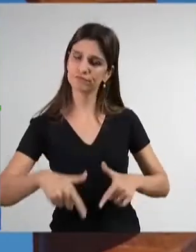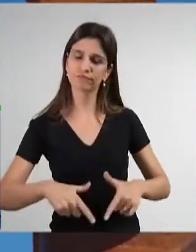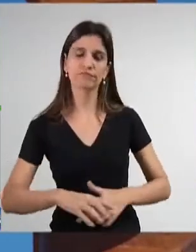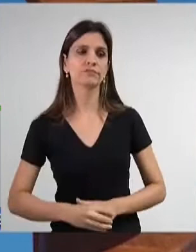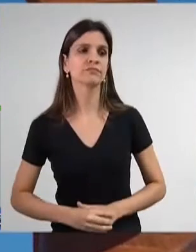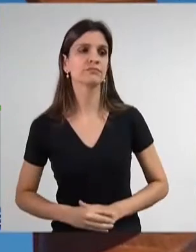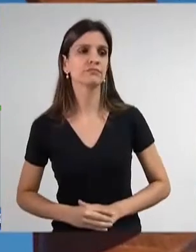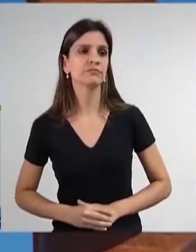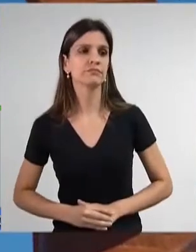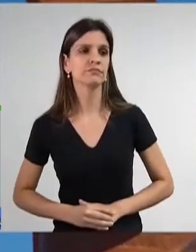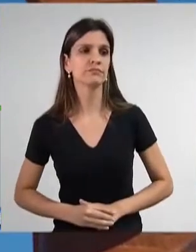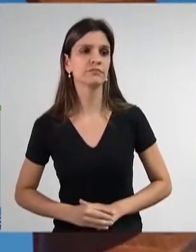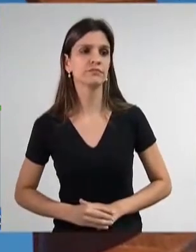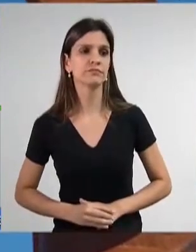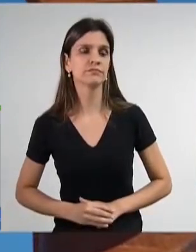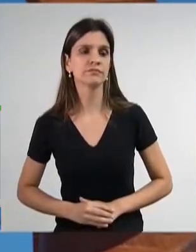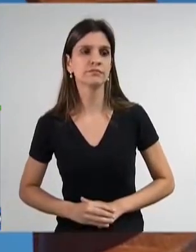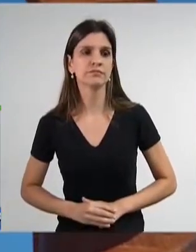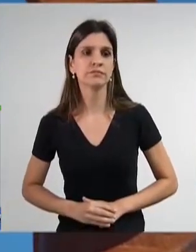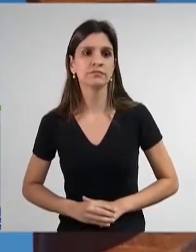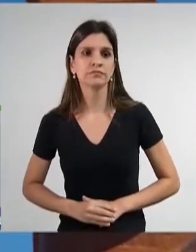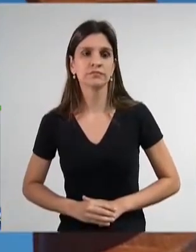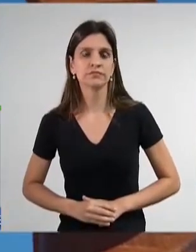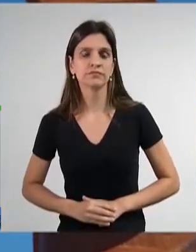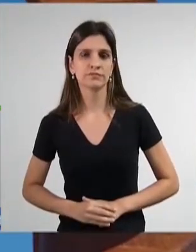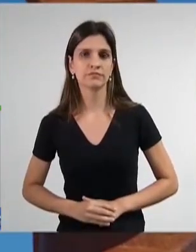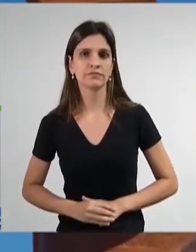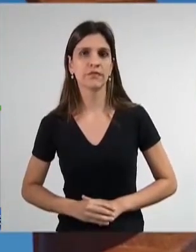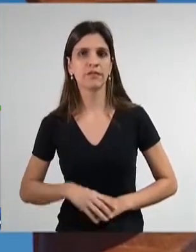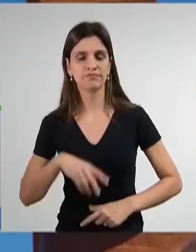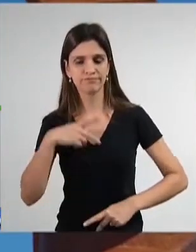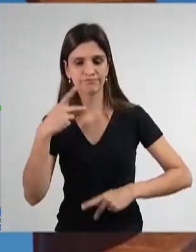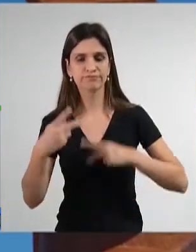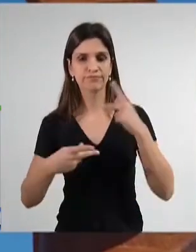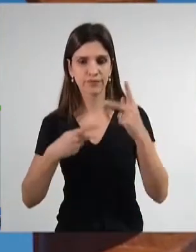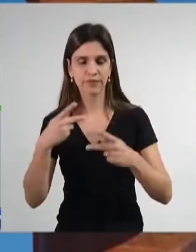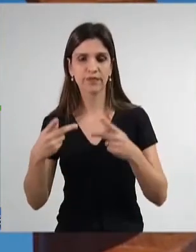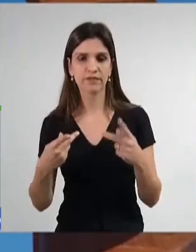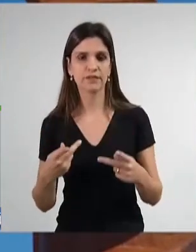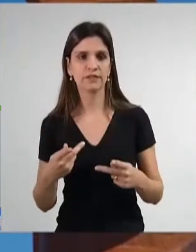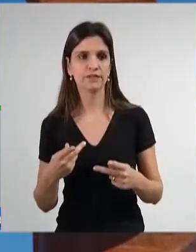Agora, eu estou narrando aqui este fato para